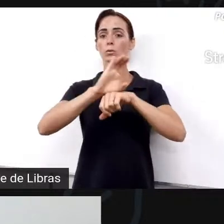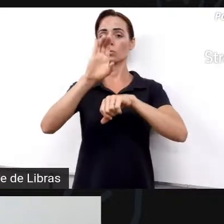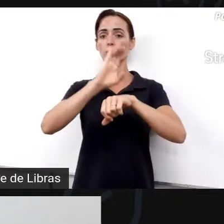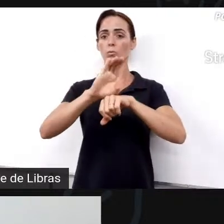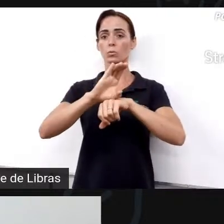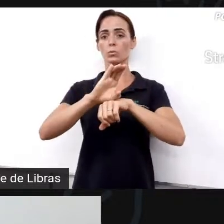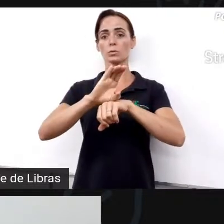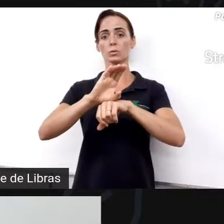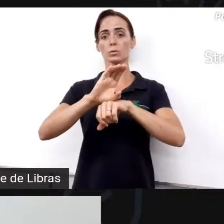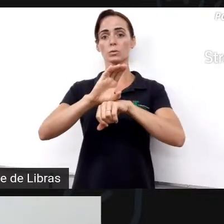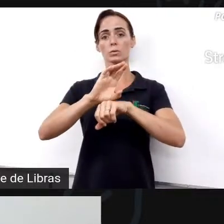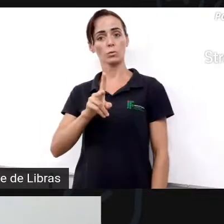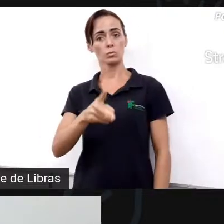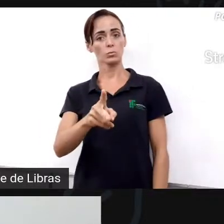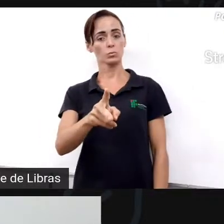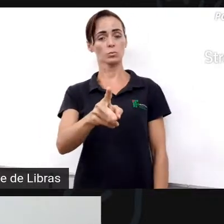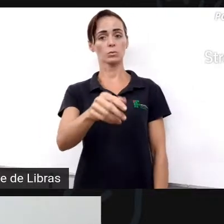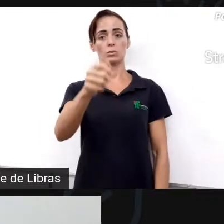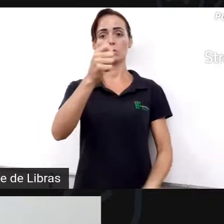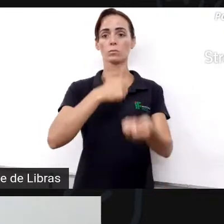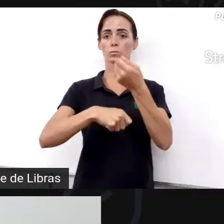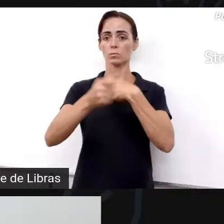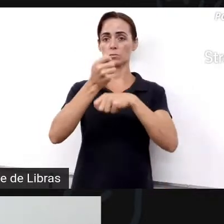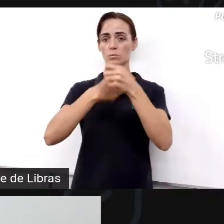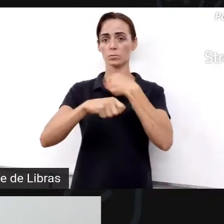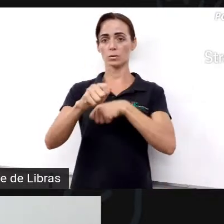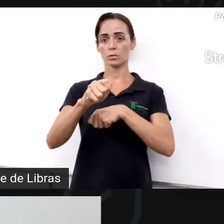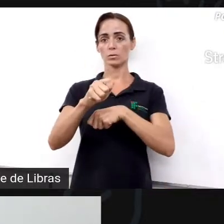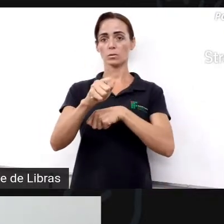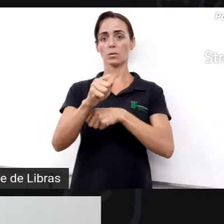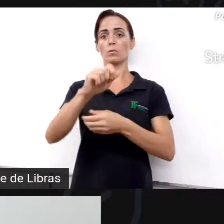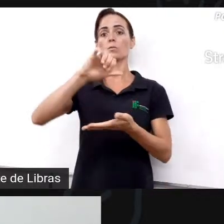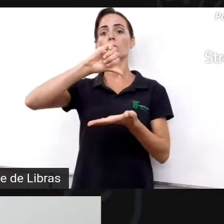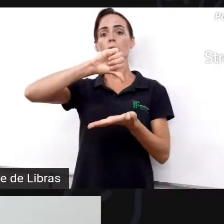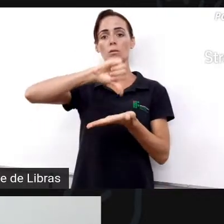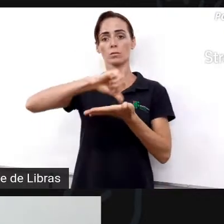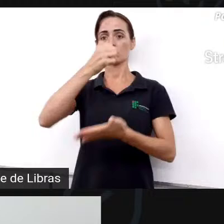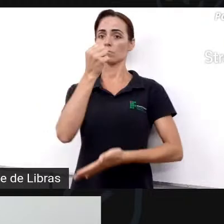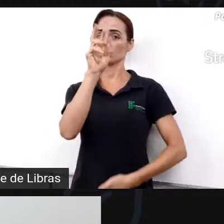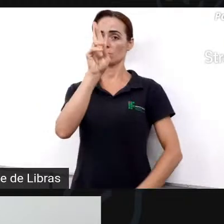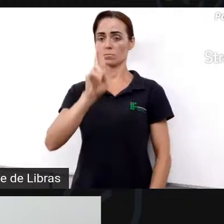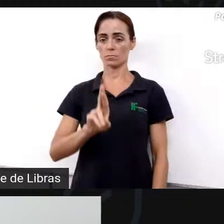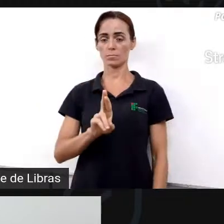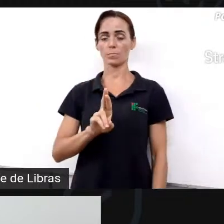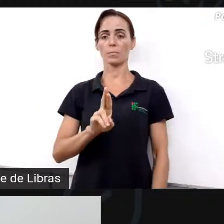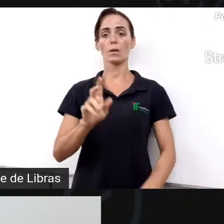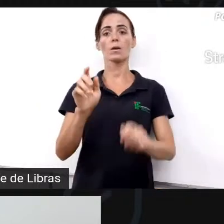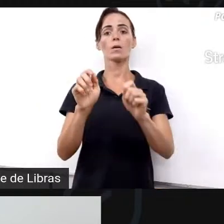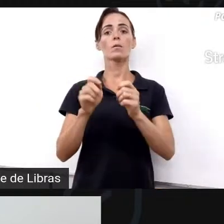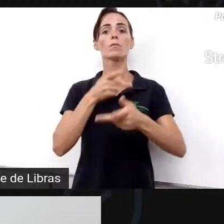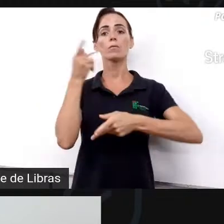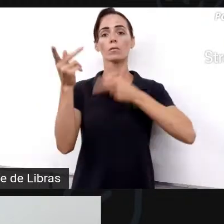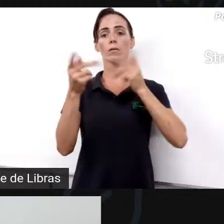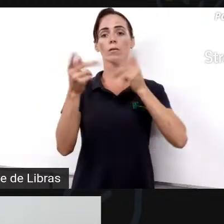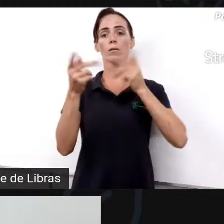subsequente em administração do campus Santa Rosa, para fazer uso da palavra.